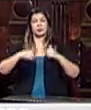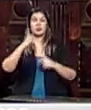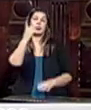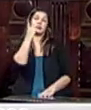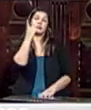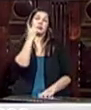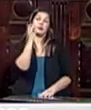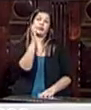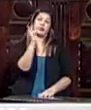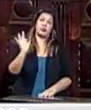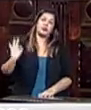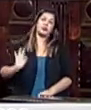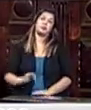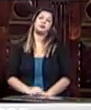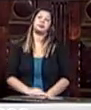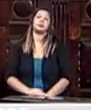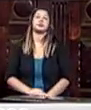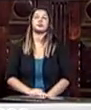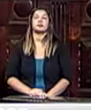federal.